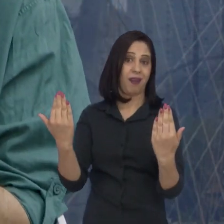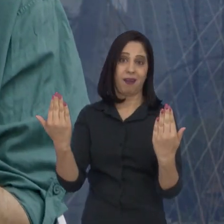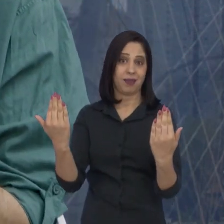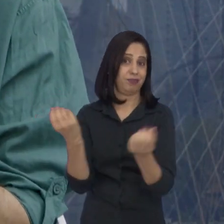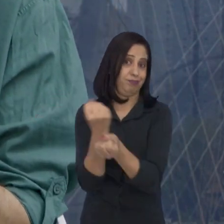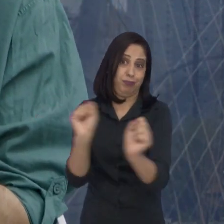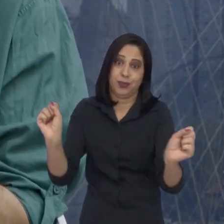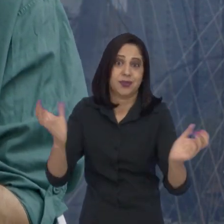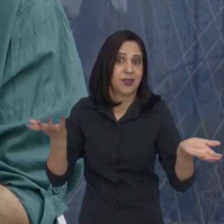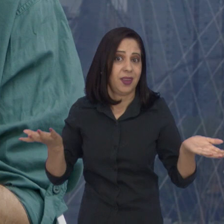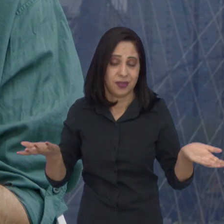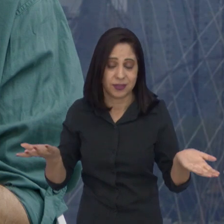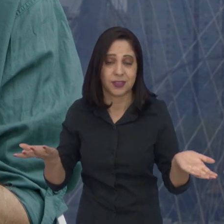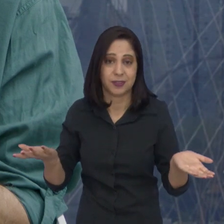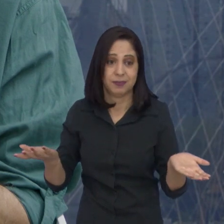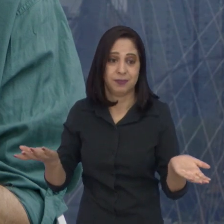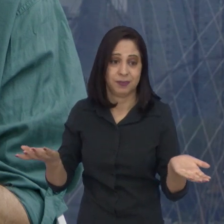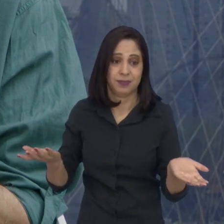fato, que